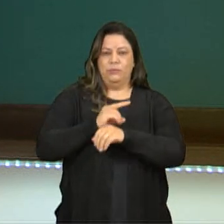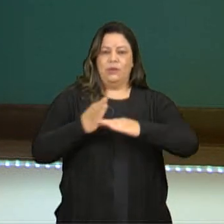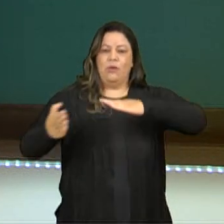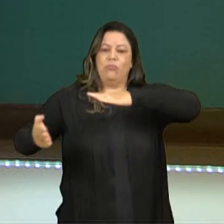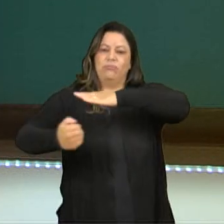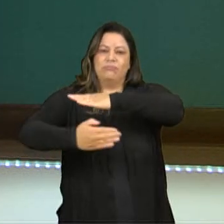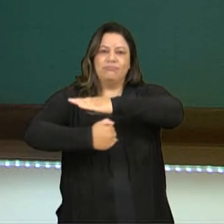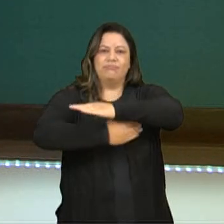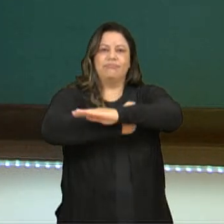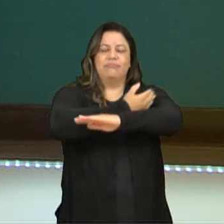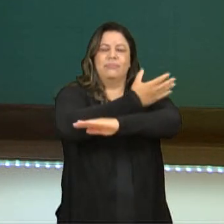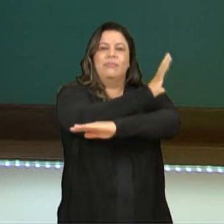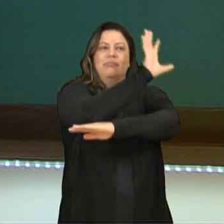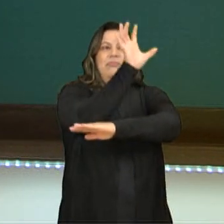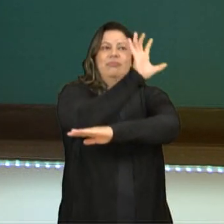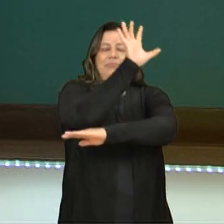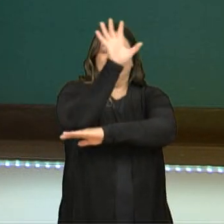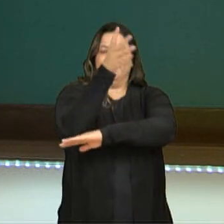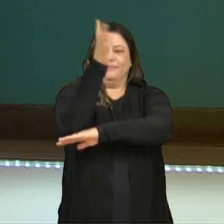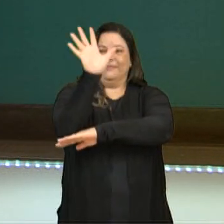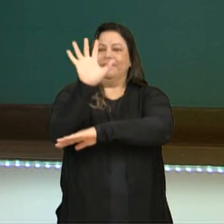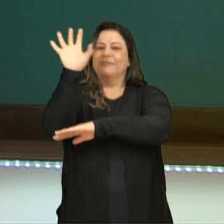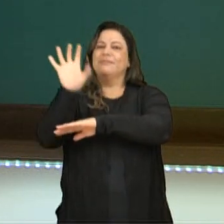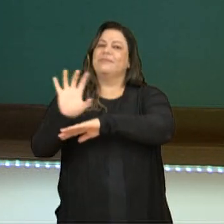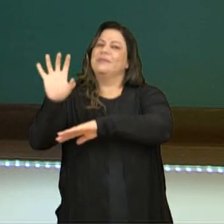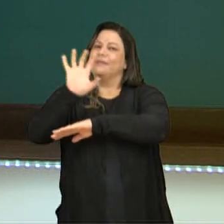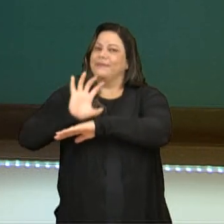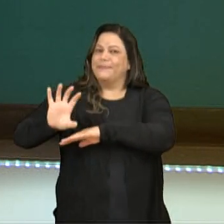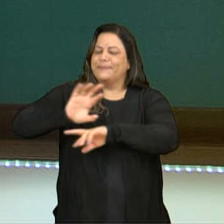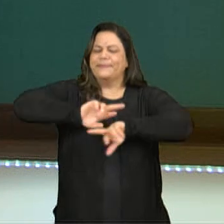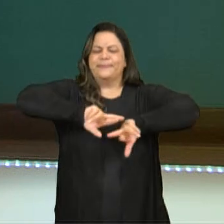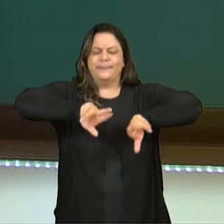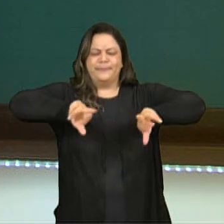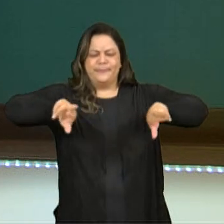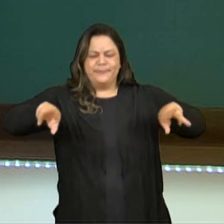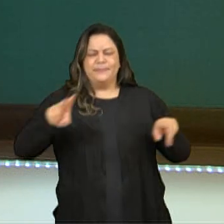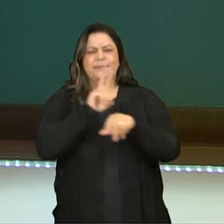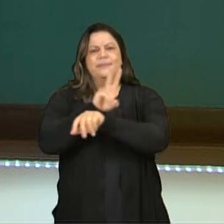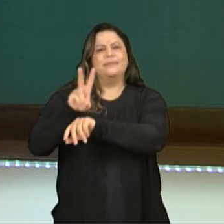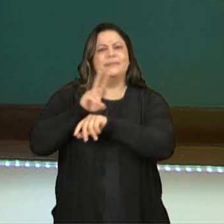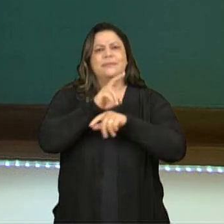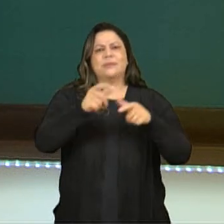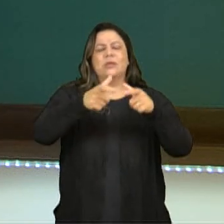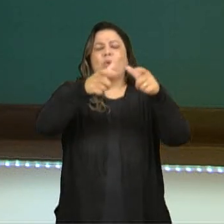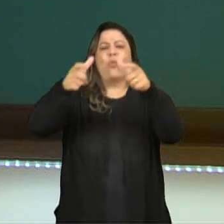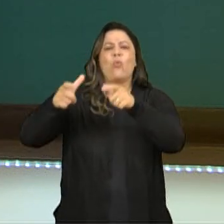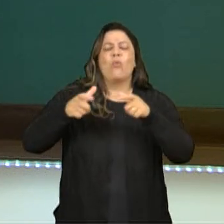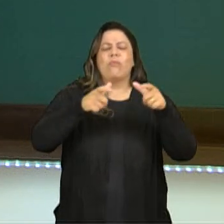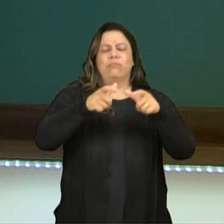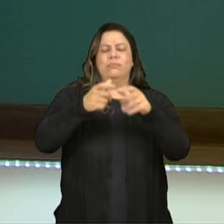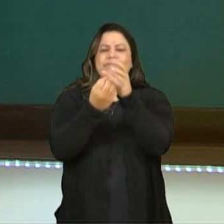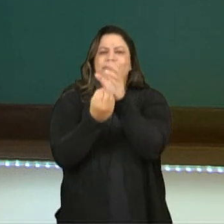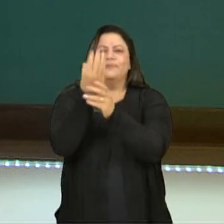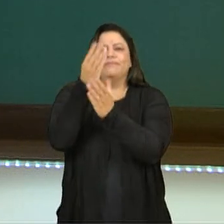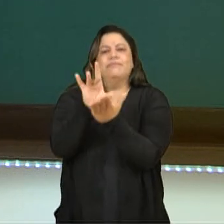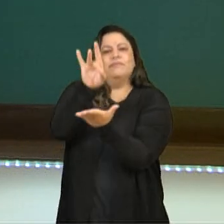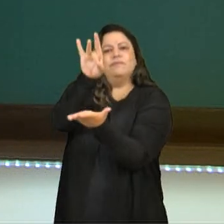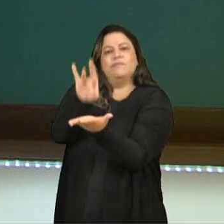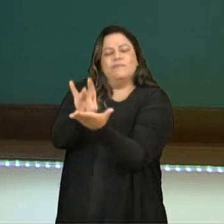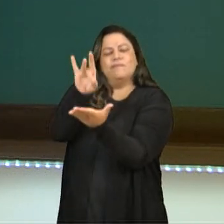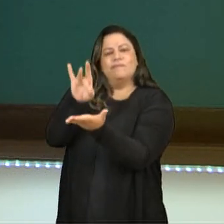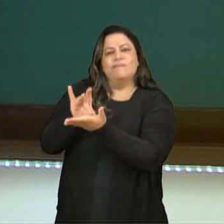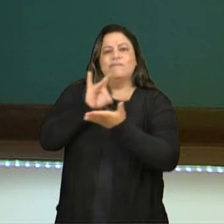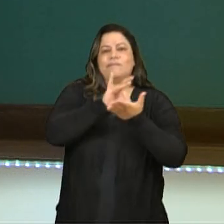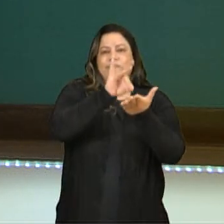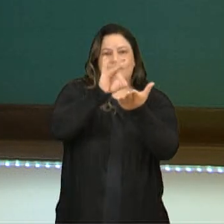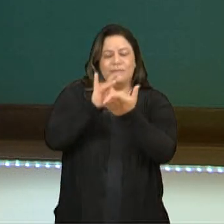Essa é a finalidade das unidades de conservação. Conservar um espaço original. As áreas